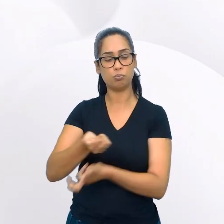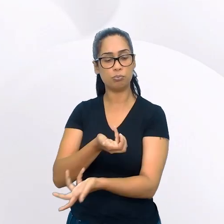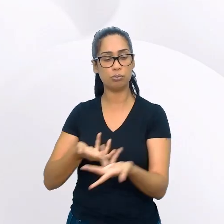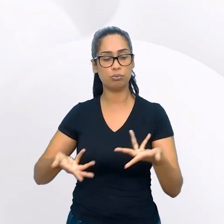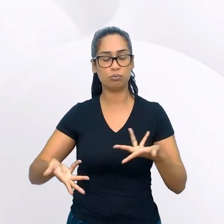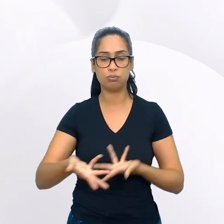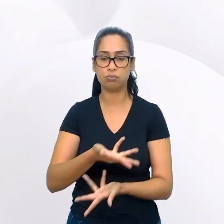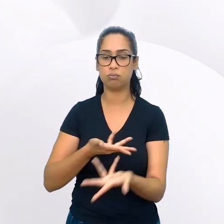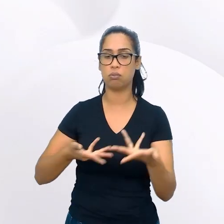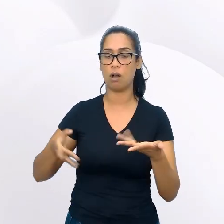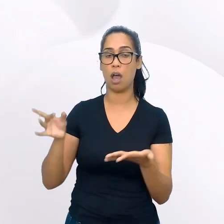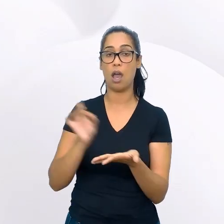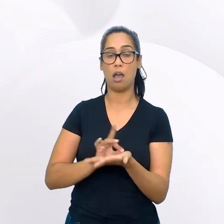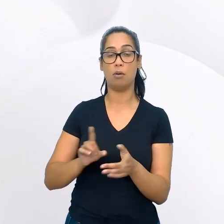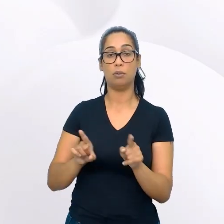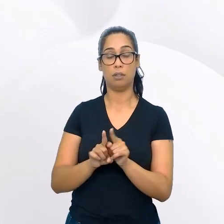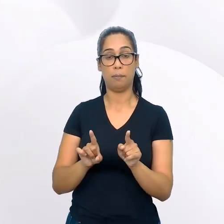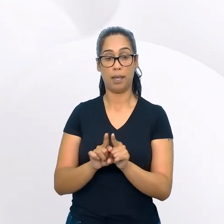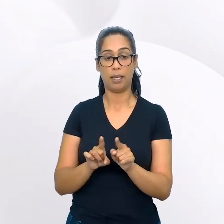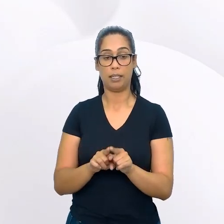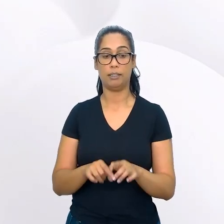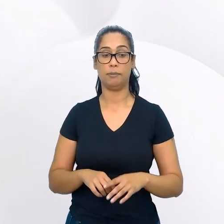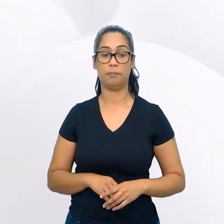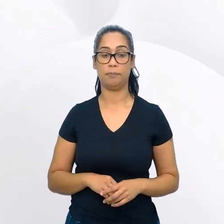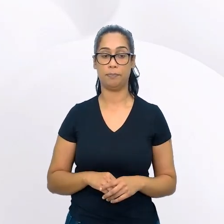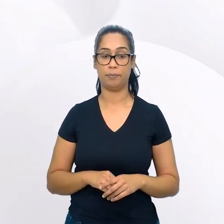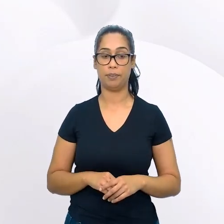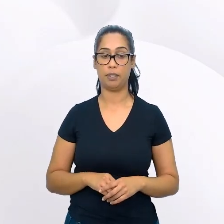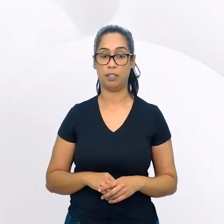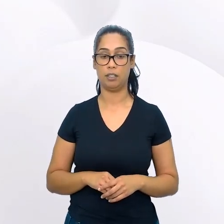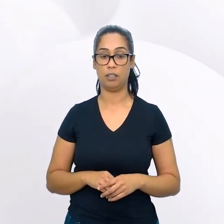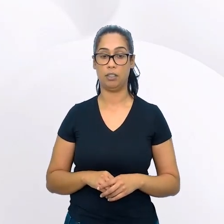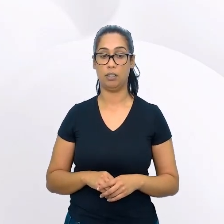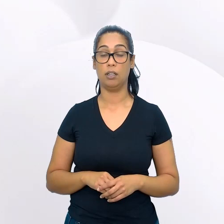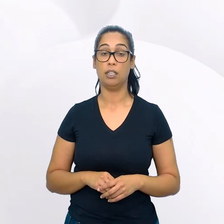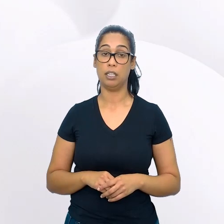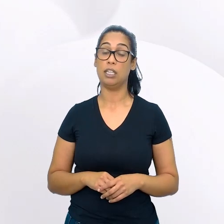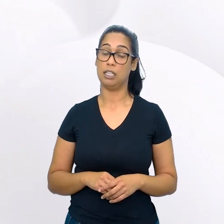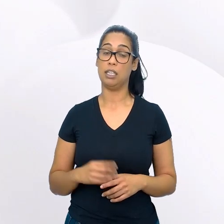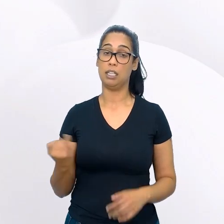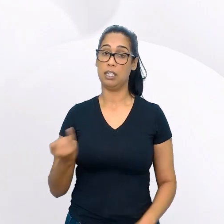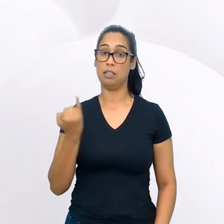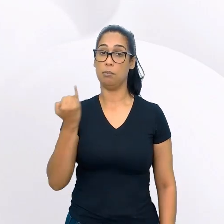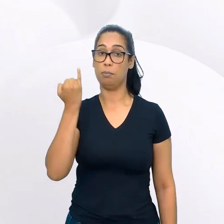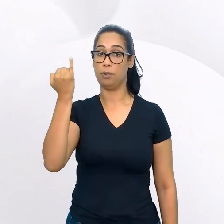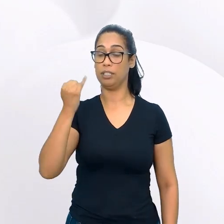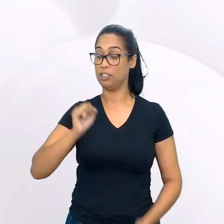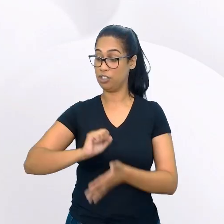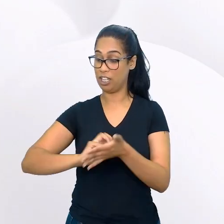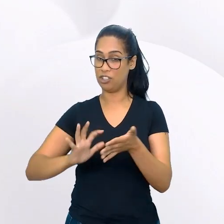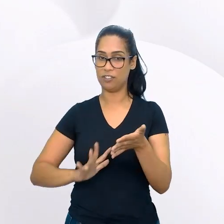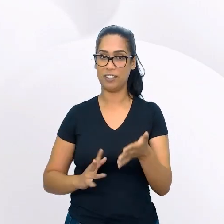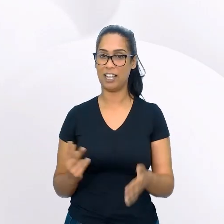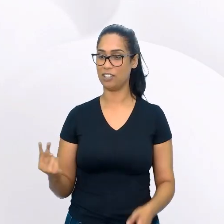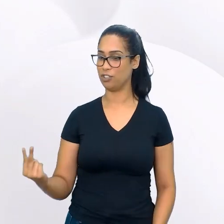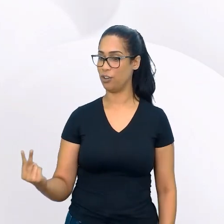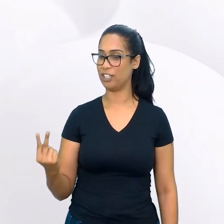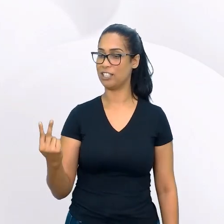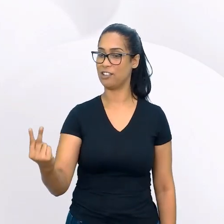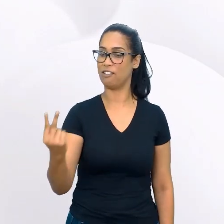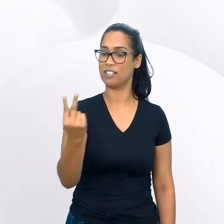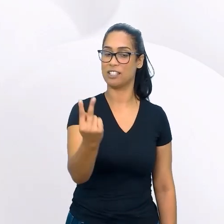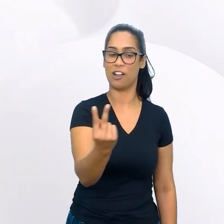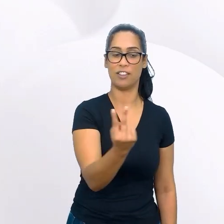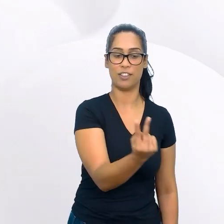do trabalho colaborativo entre pares da duração prolongada da formação